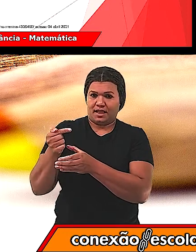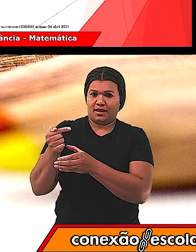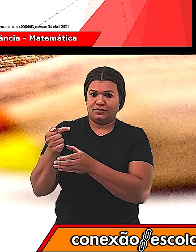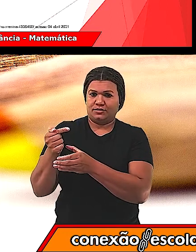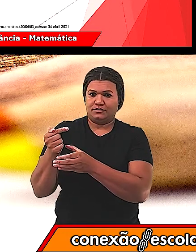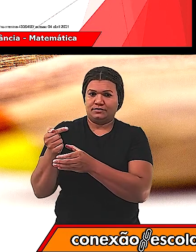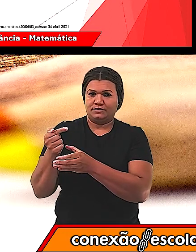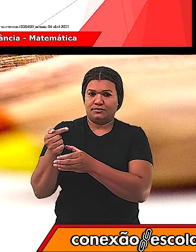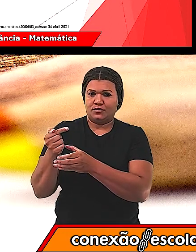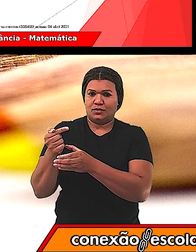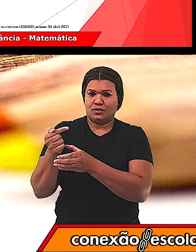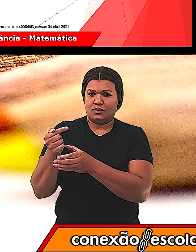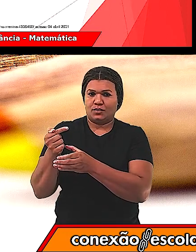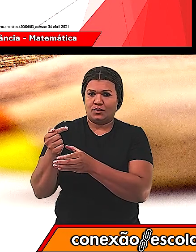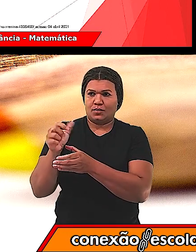7,